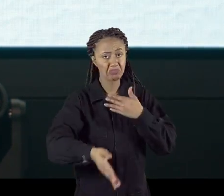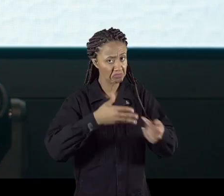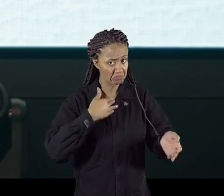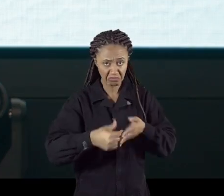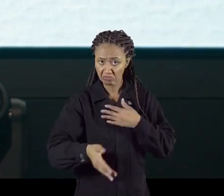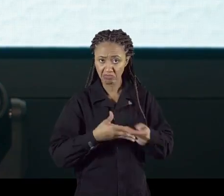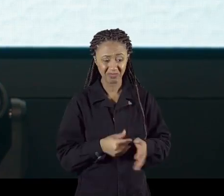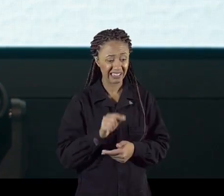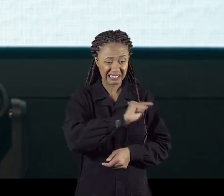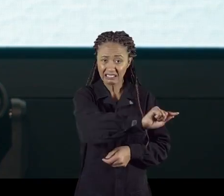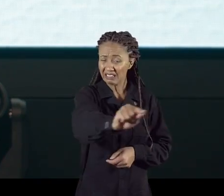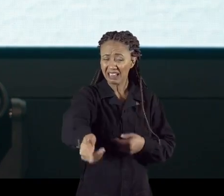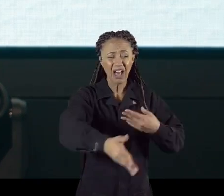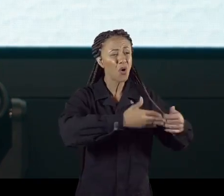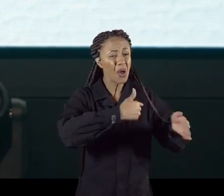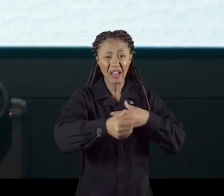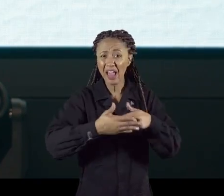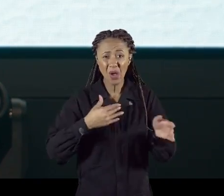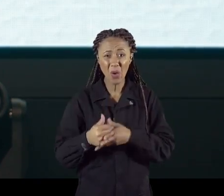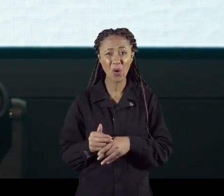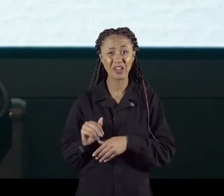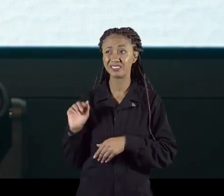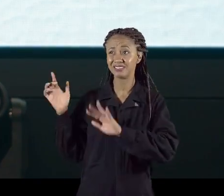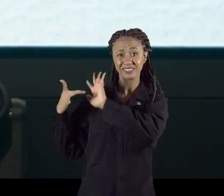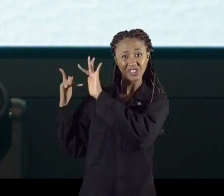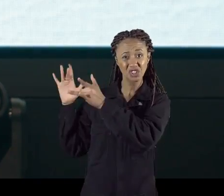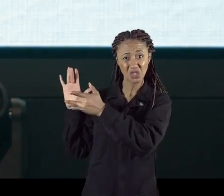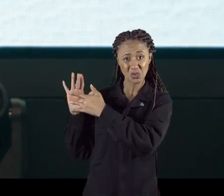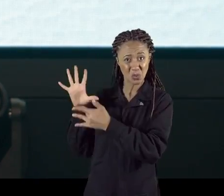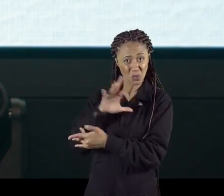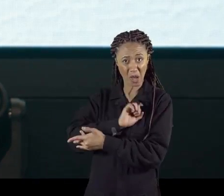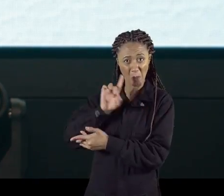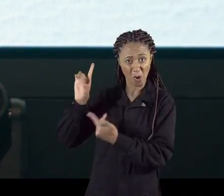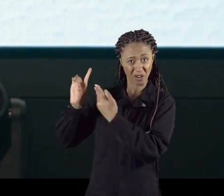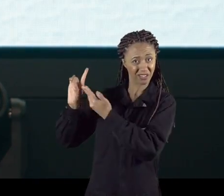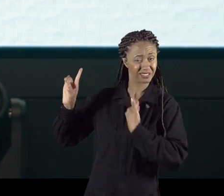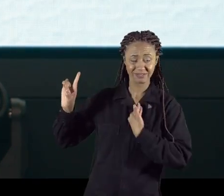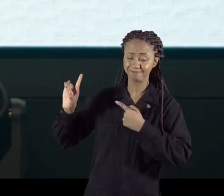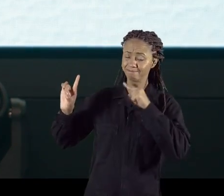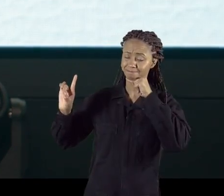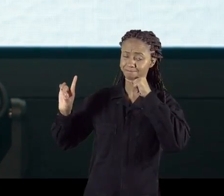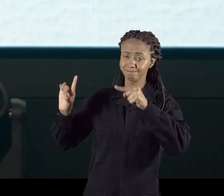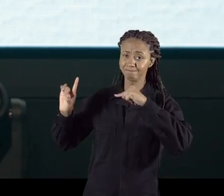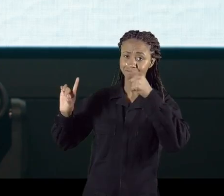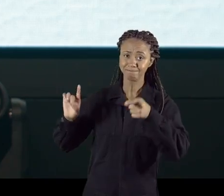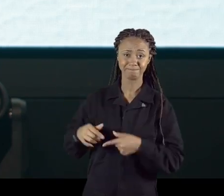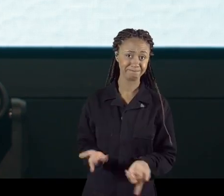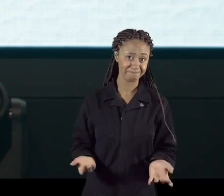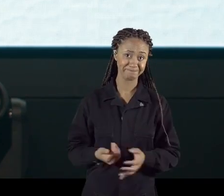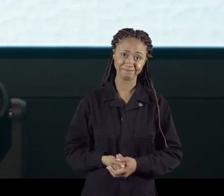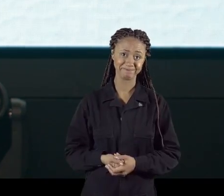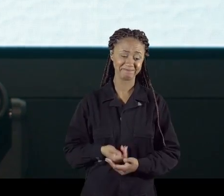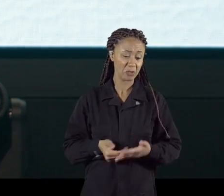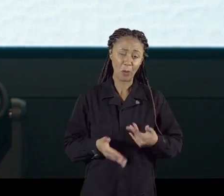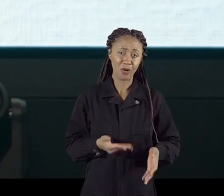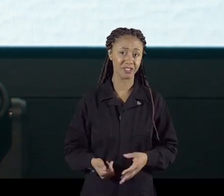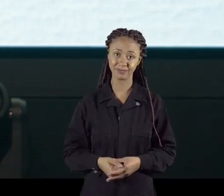vai nos separar do amor de Deus que está em Cristo então eu quero ler esse texto de dizer para você